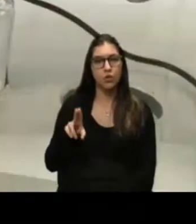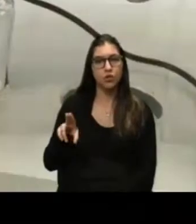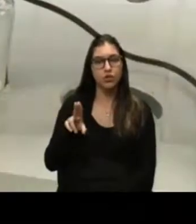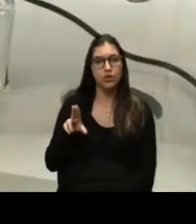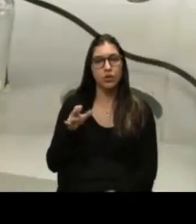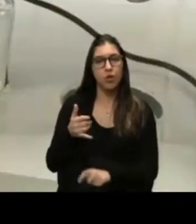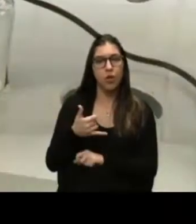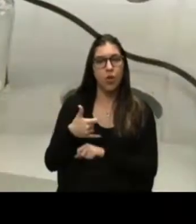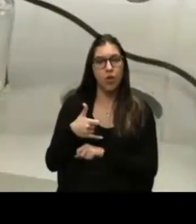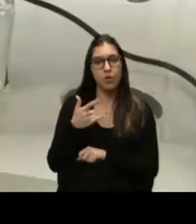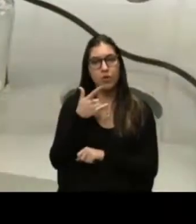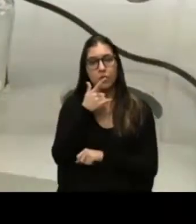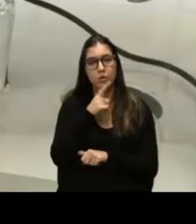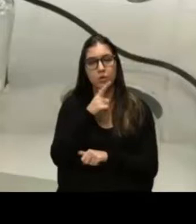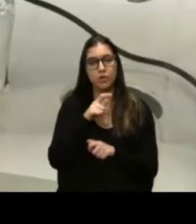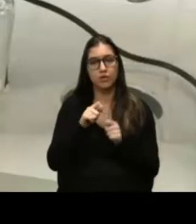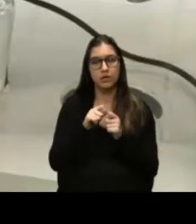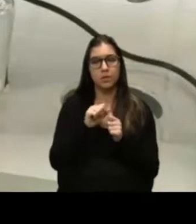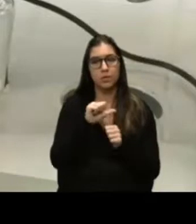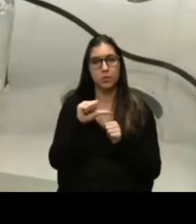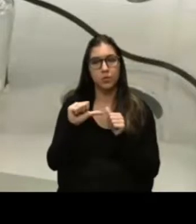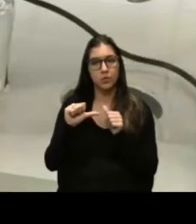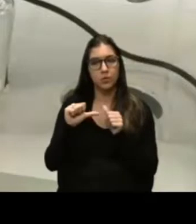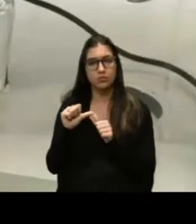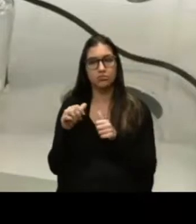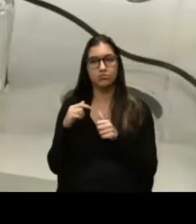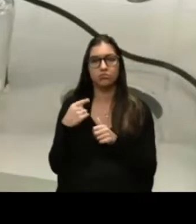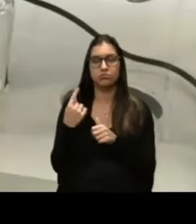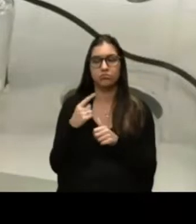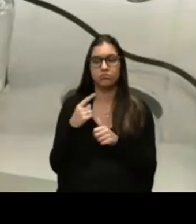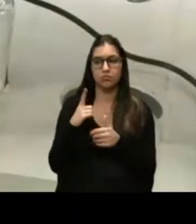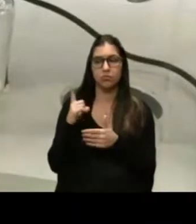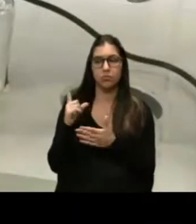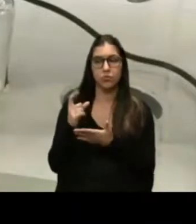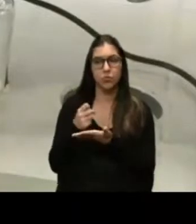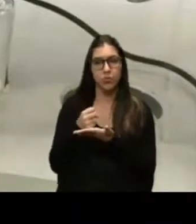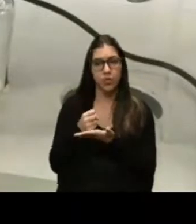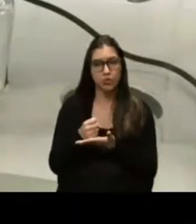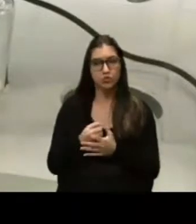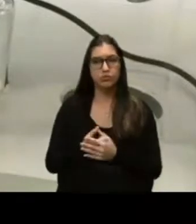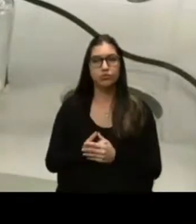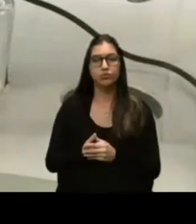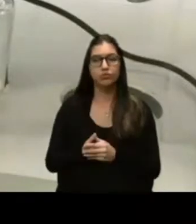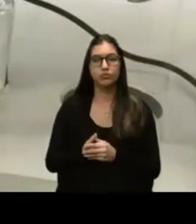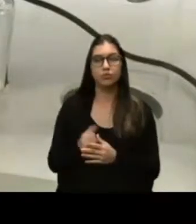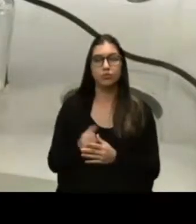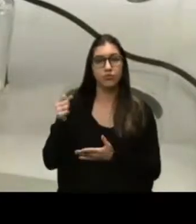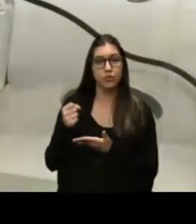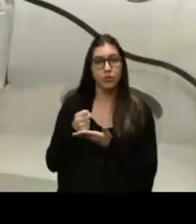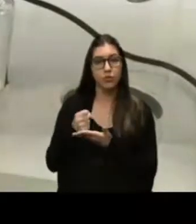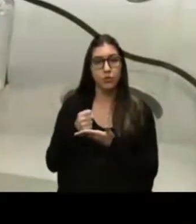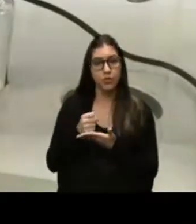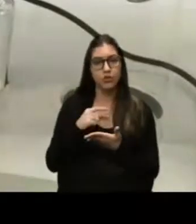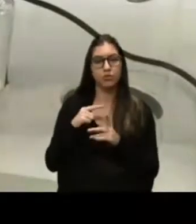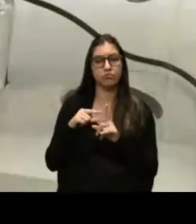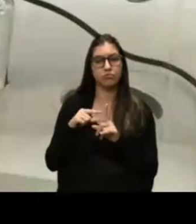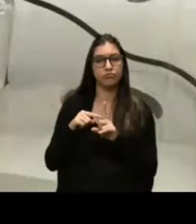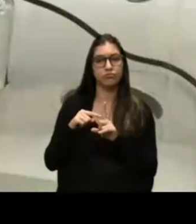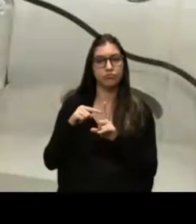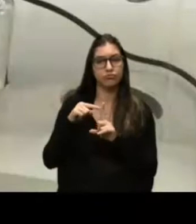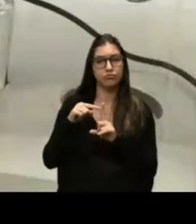para a realização dessa mudança. Então, nós temos aí esse suporte. Nesse suporte, nós temos um termômetro.